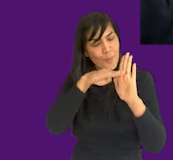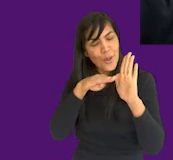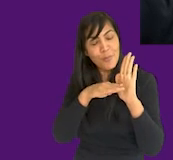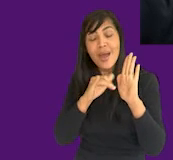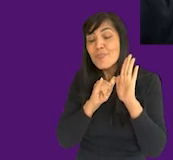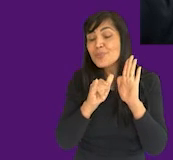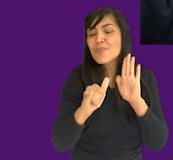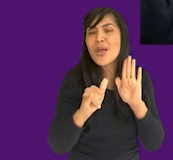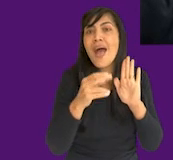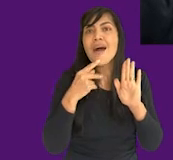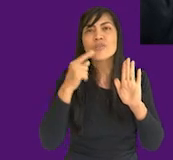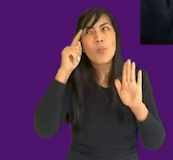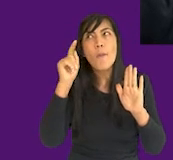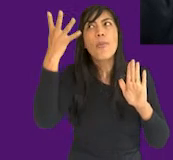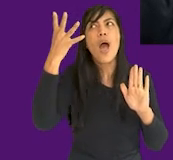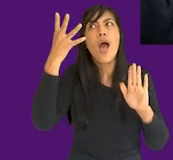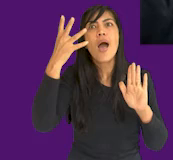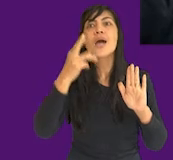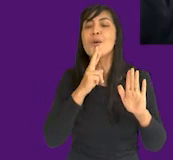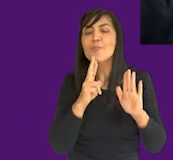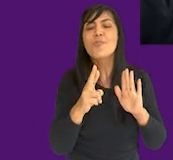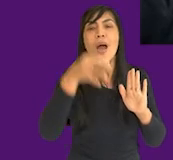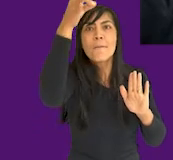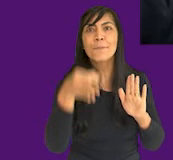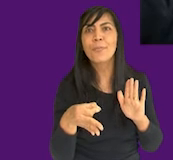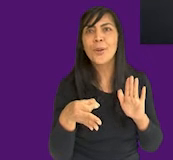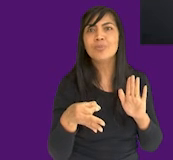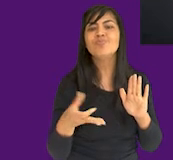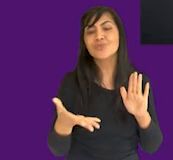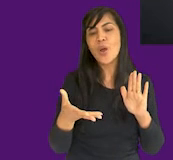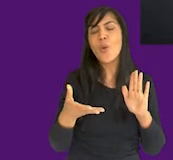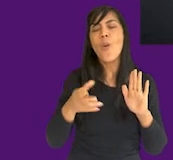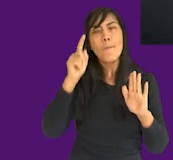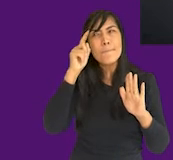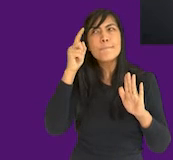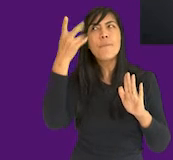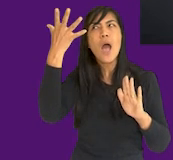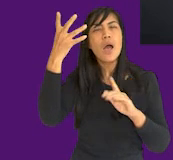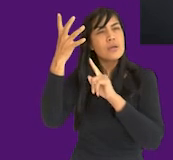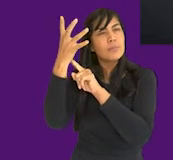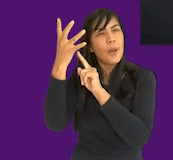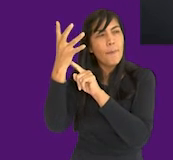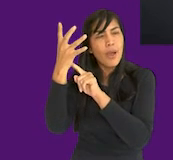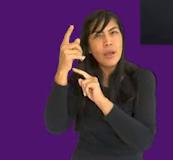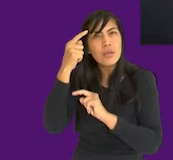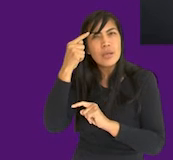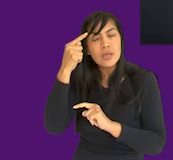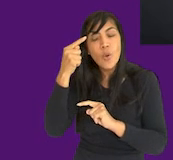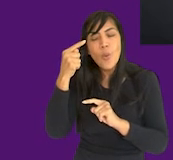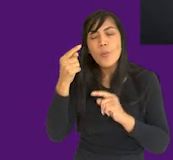recomendação aqui é o momento de tomar as decisões se você não tomar essas decisões